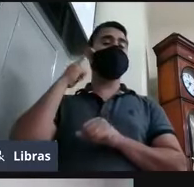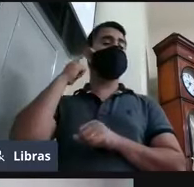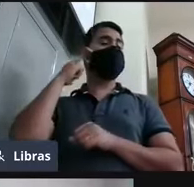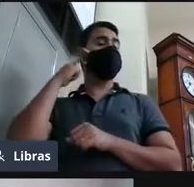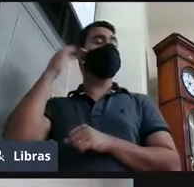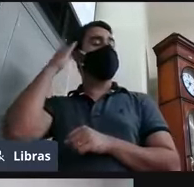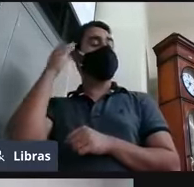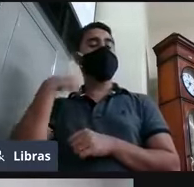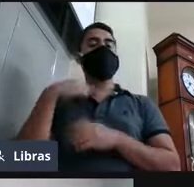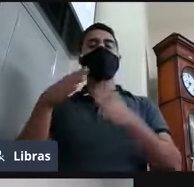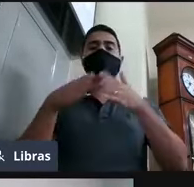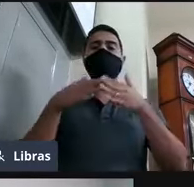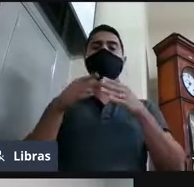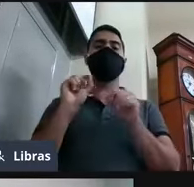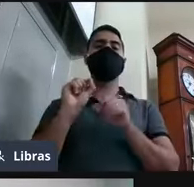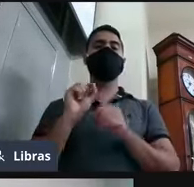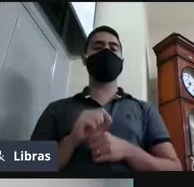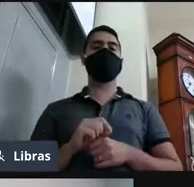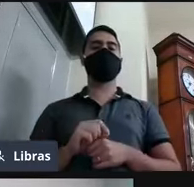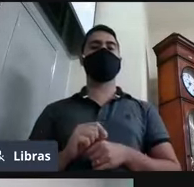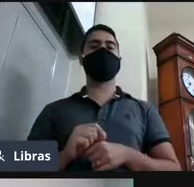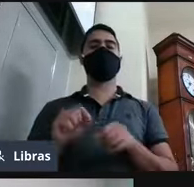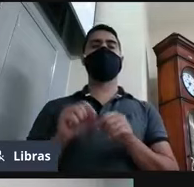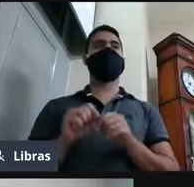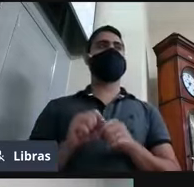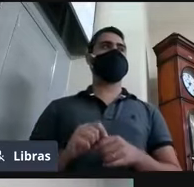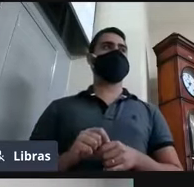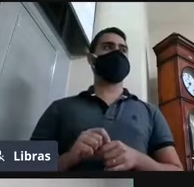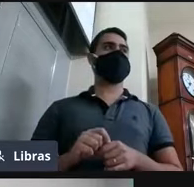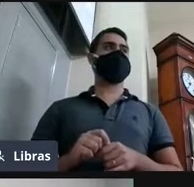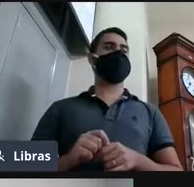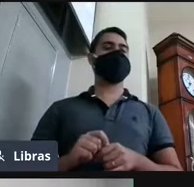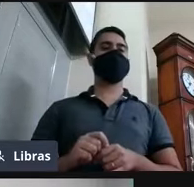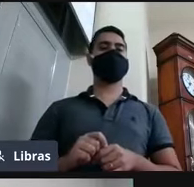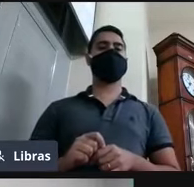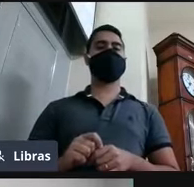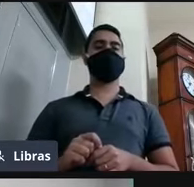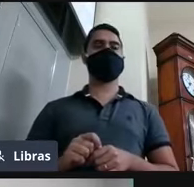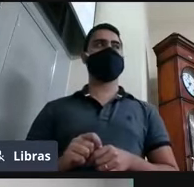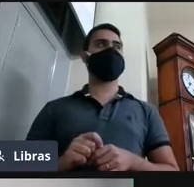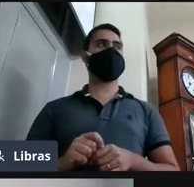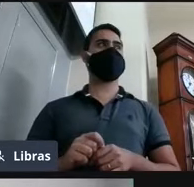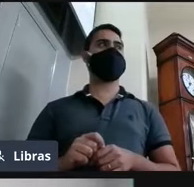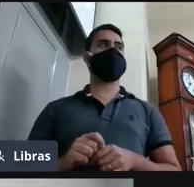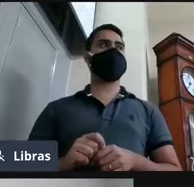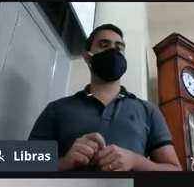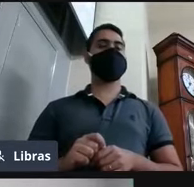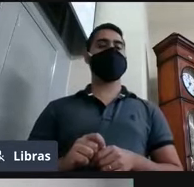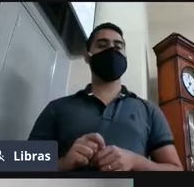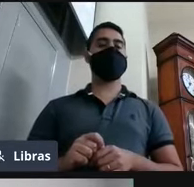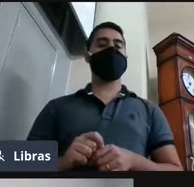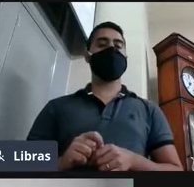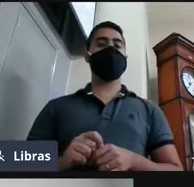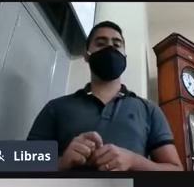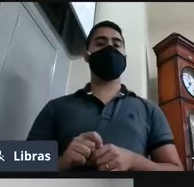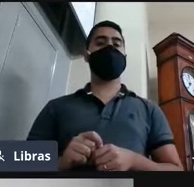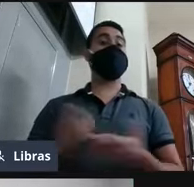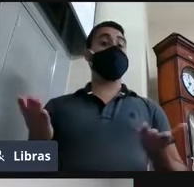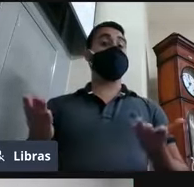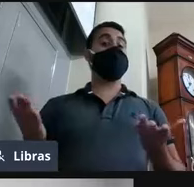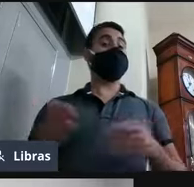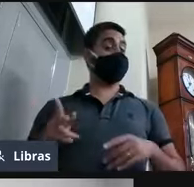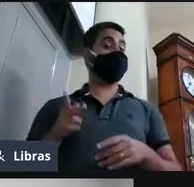nosso pedido, e vai ser, então, regimentalmente acatado. Isso. Regimentalmente Obrigado, eu vou acatar, mas agora nós vamos